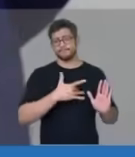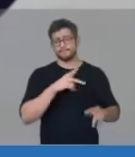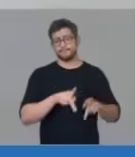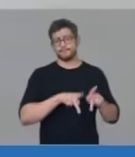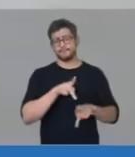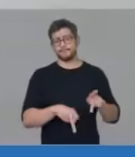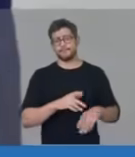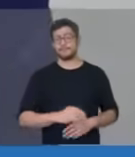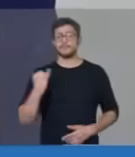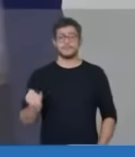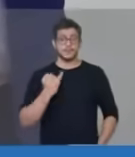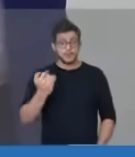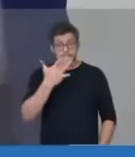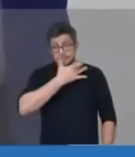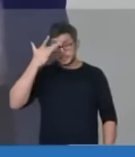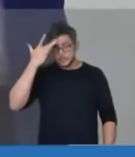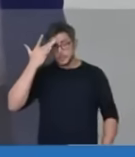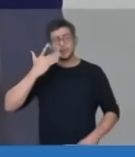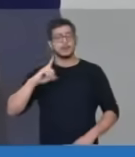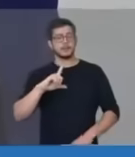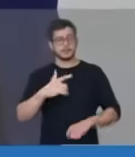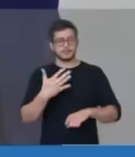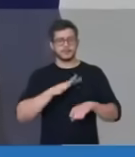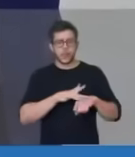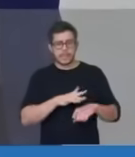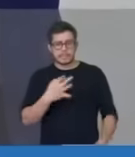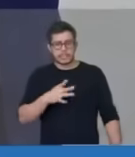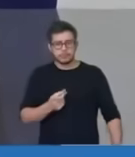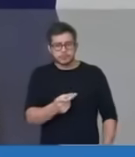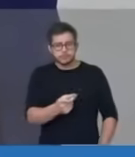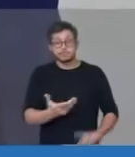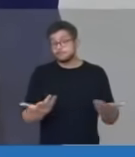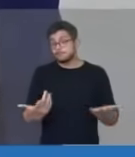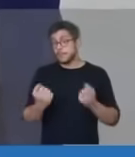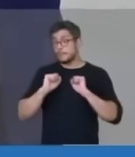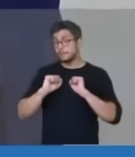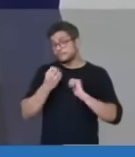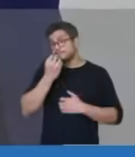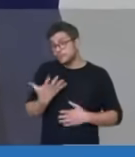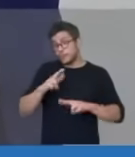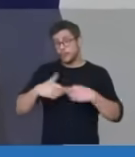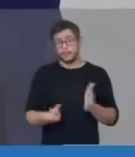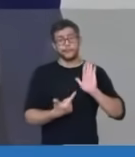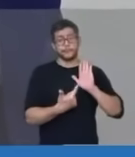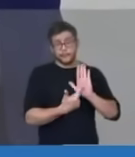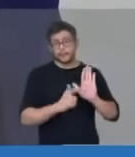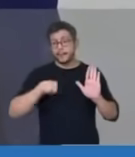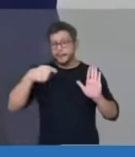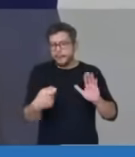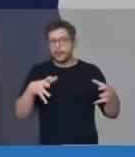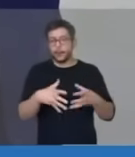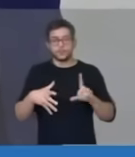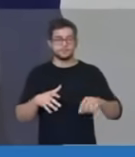vital para os pacientes com fibromialgia. Mas é bom que desmascara essa turma da extrema-direita. Se fosse votar alguma coisa aqui para